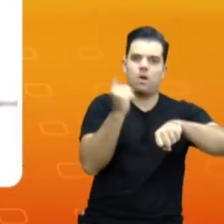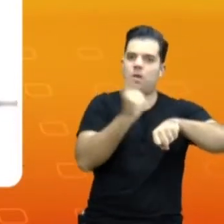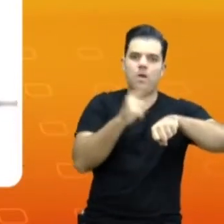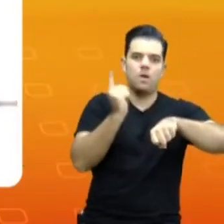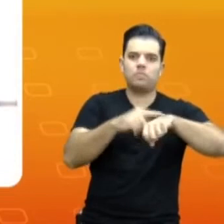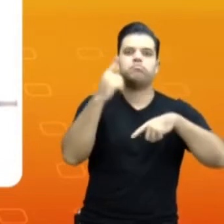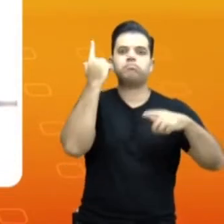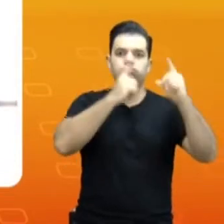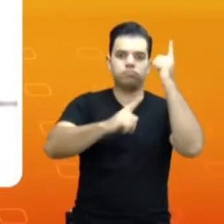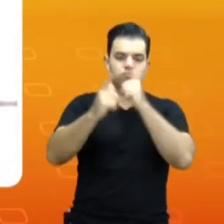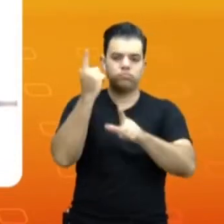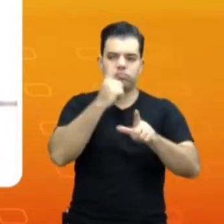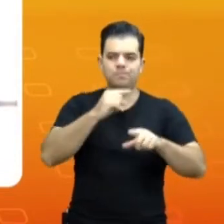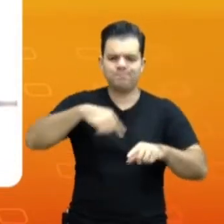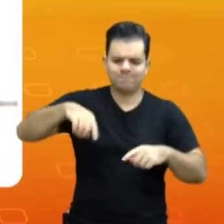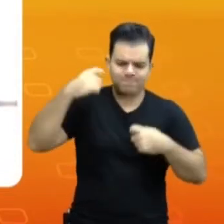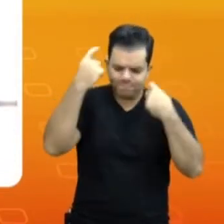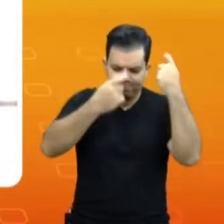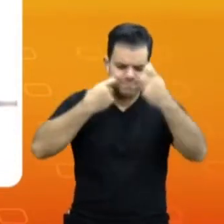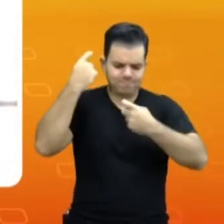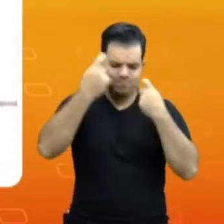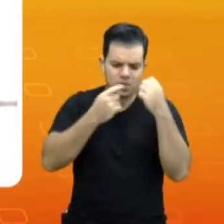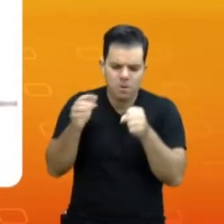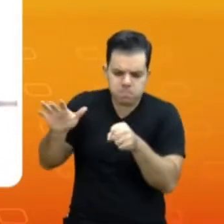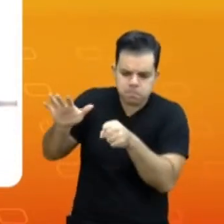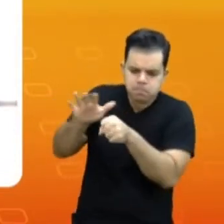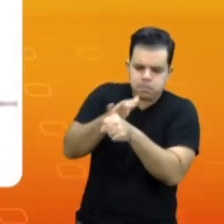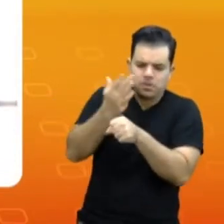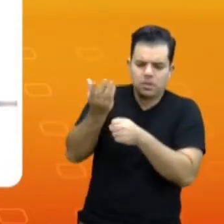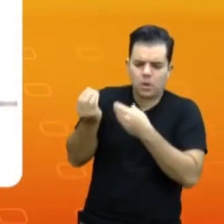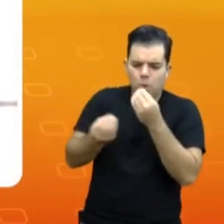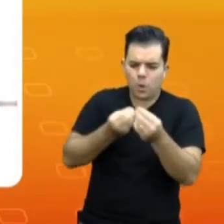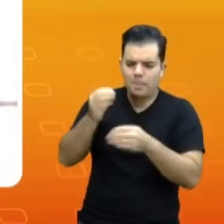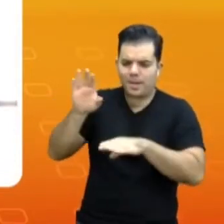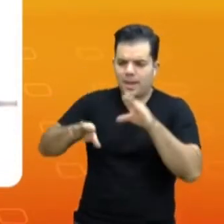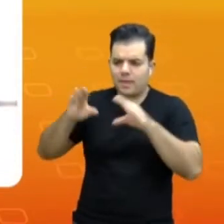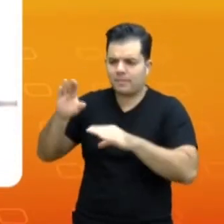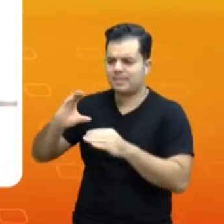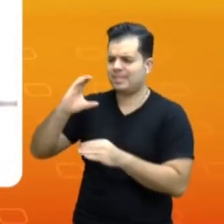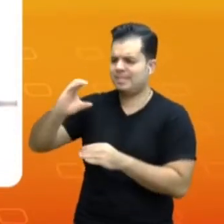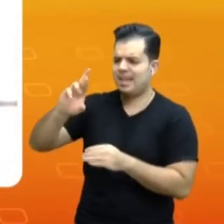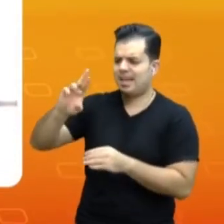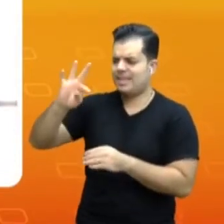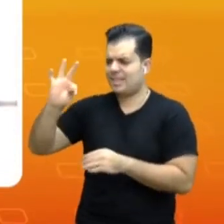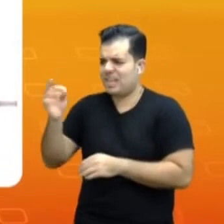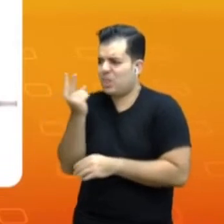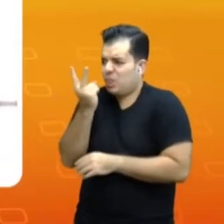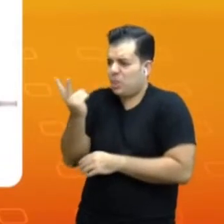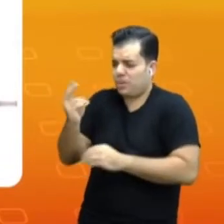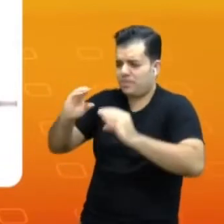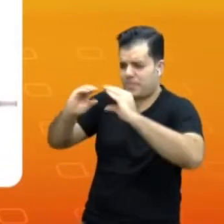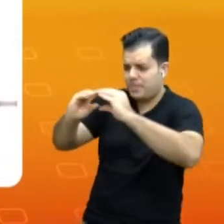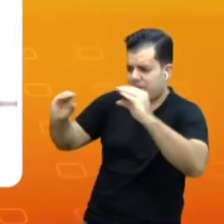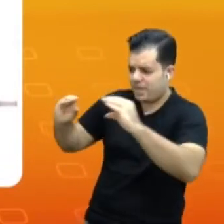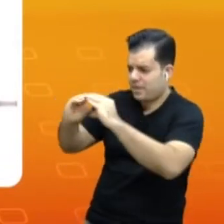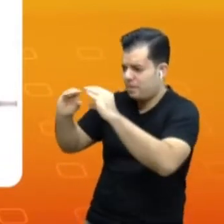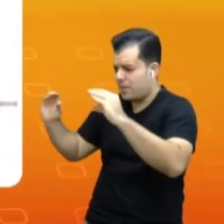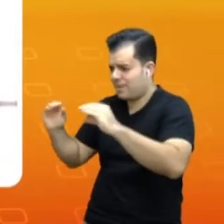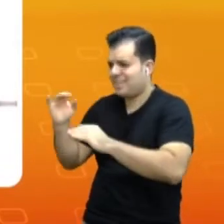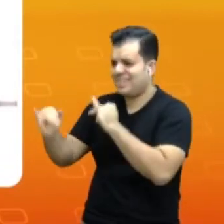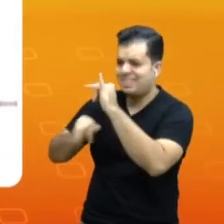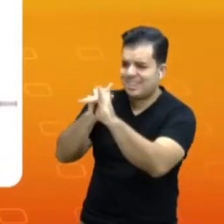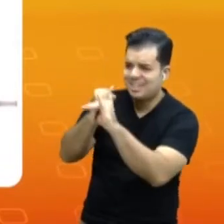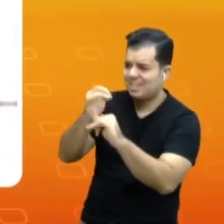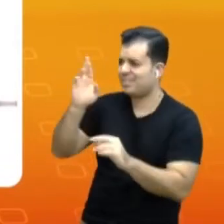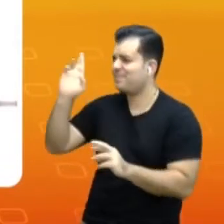Obviamente, a gente ficou preocupado em ter contingência, né, ter 2 encoders SRT, 2 bandas de duas internets de